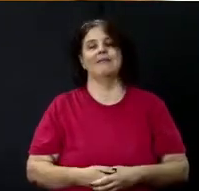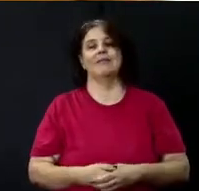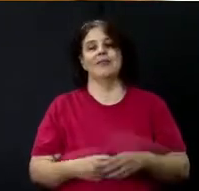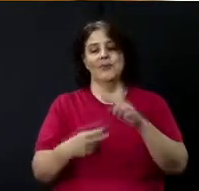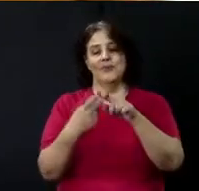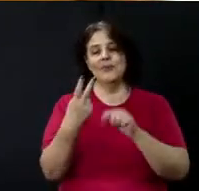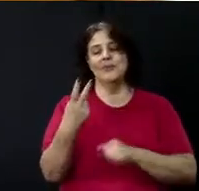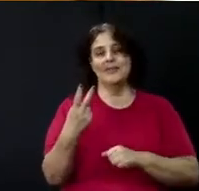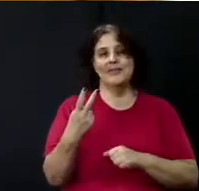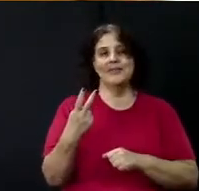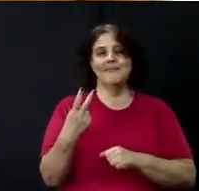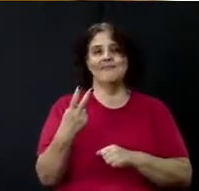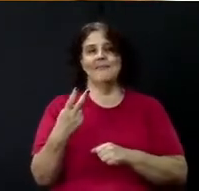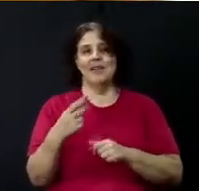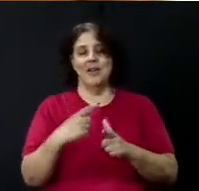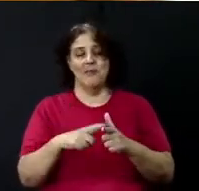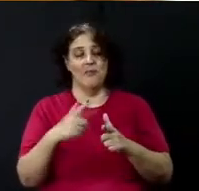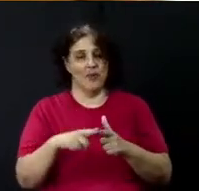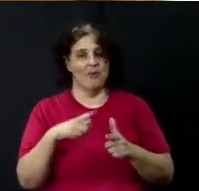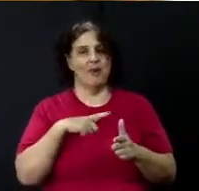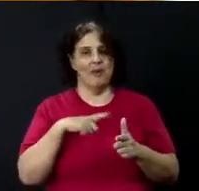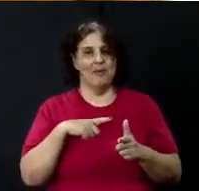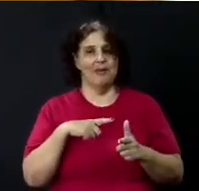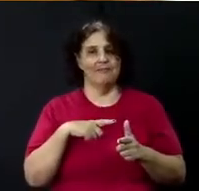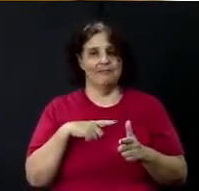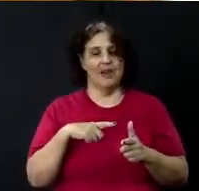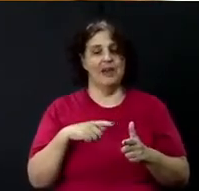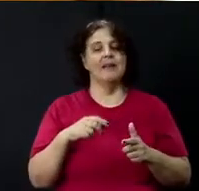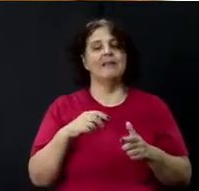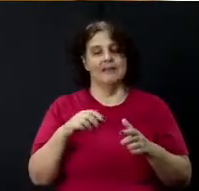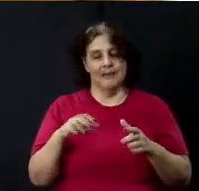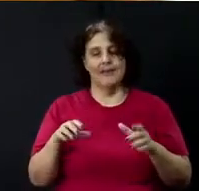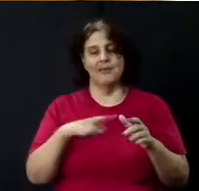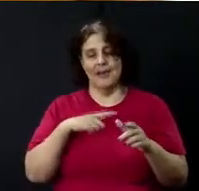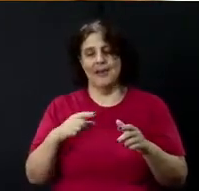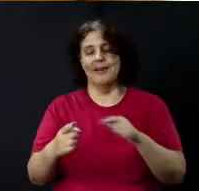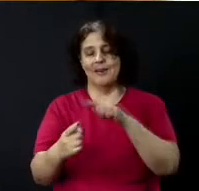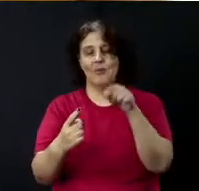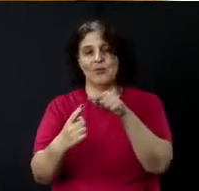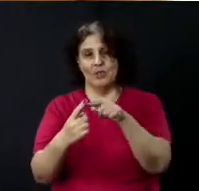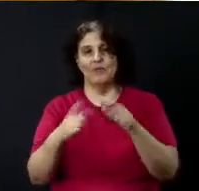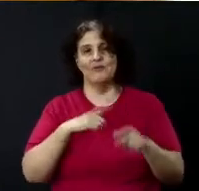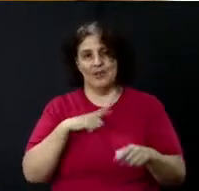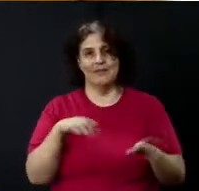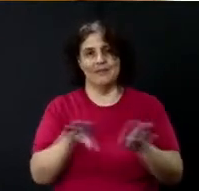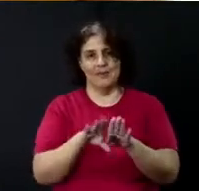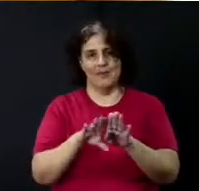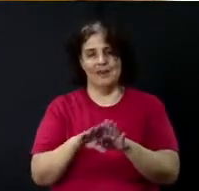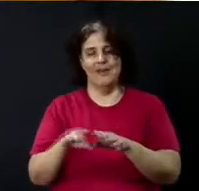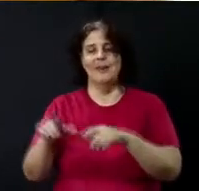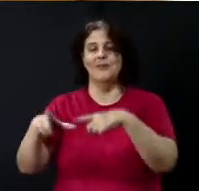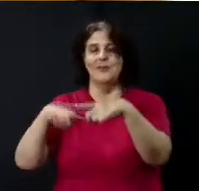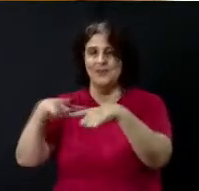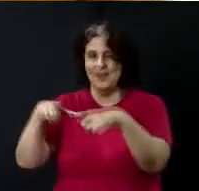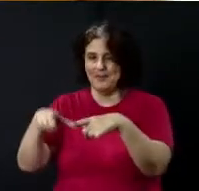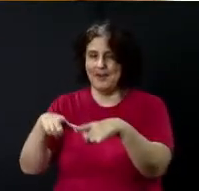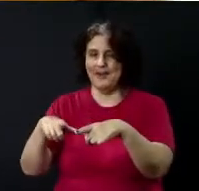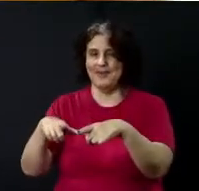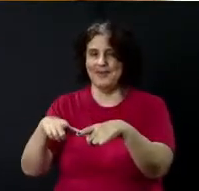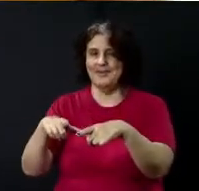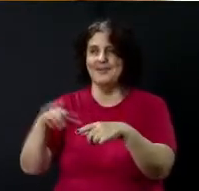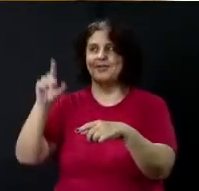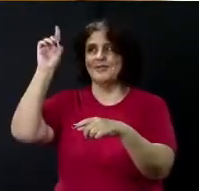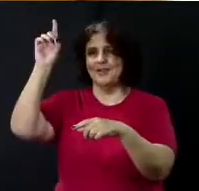coisas. Para todo problema tem um propósito. Creia e reconheça. Os atos divinos geralmente